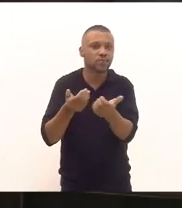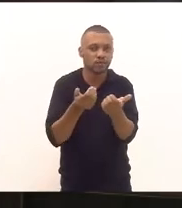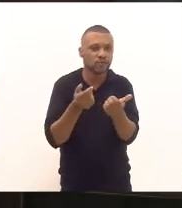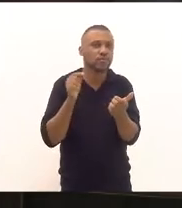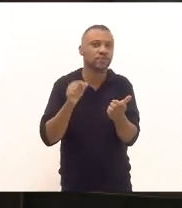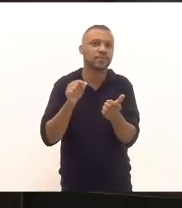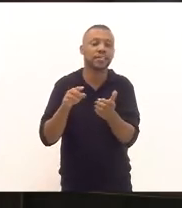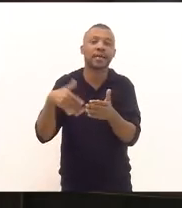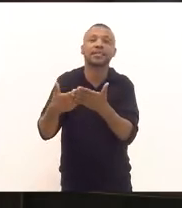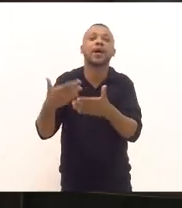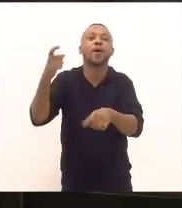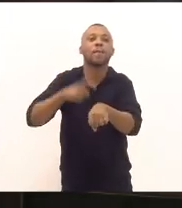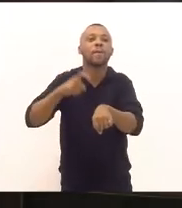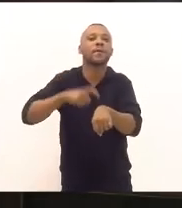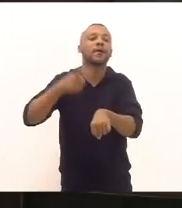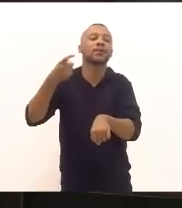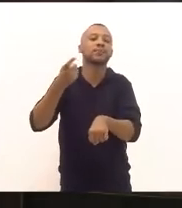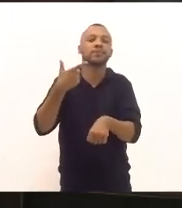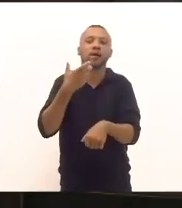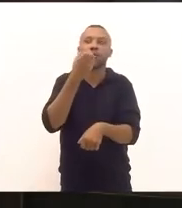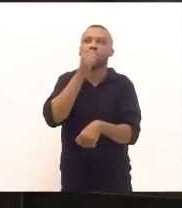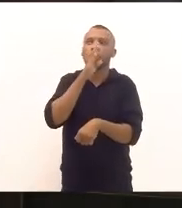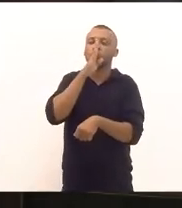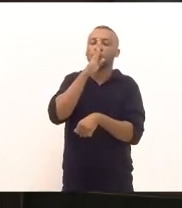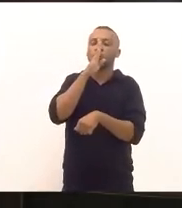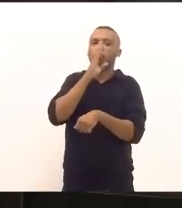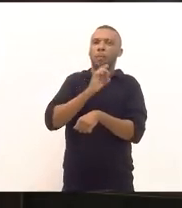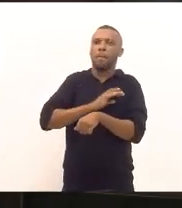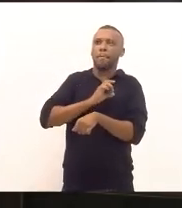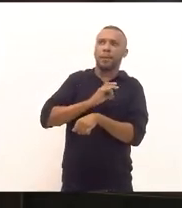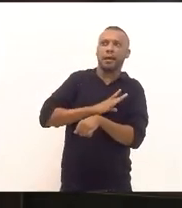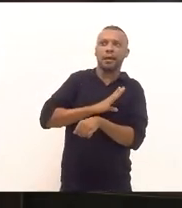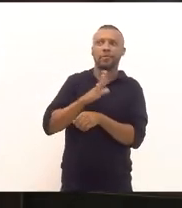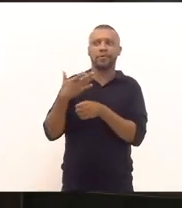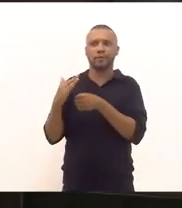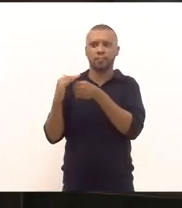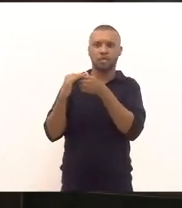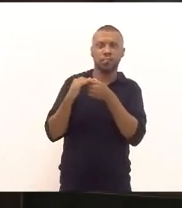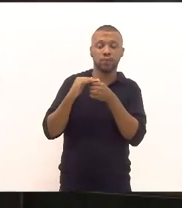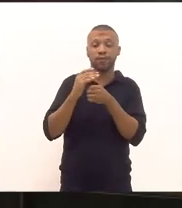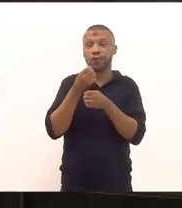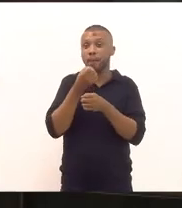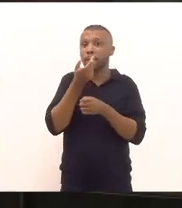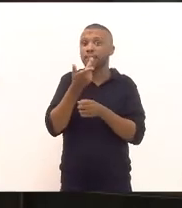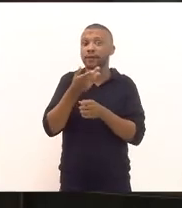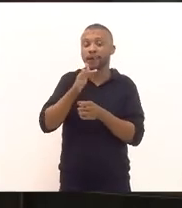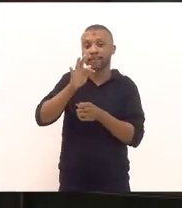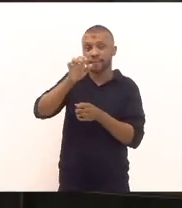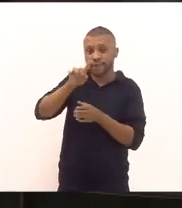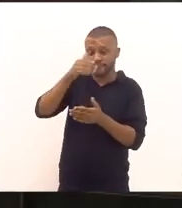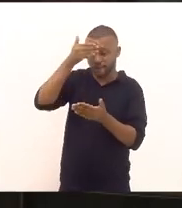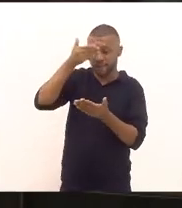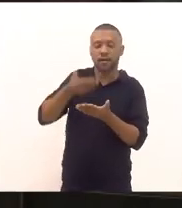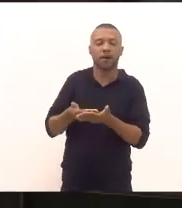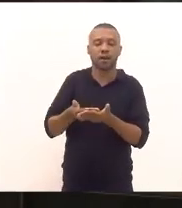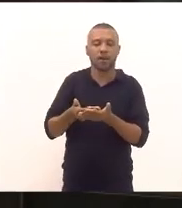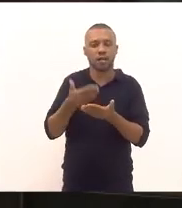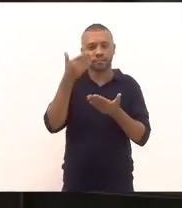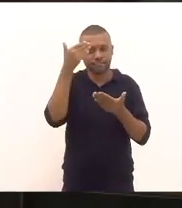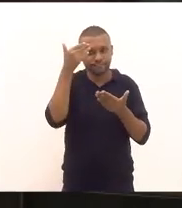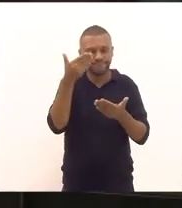até então os silenciavam com medo de professar sua fé então assim eu só tenho